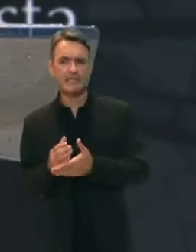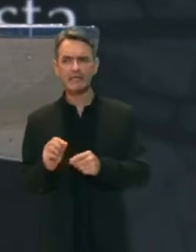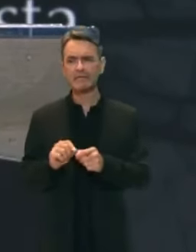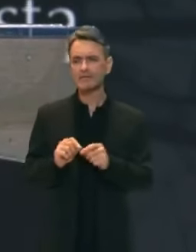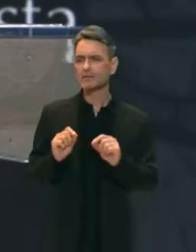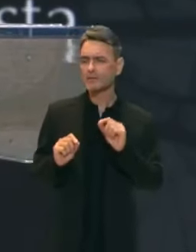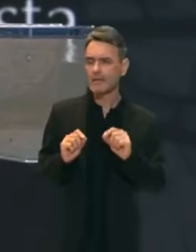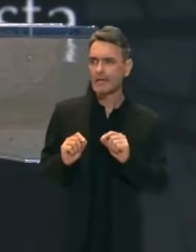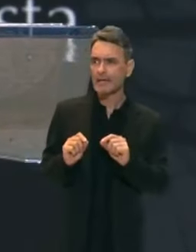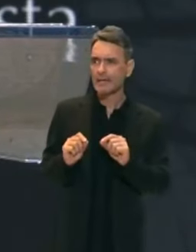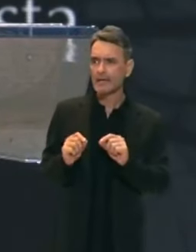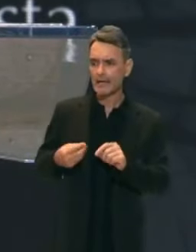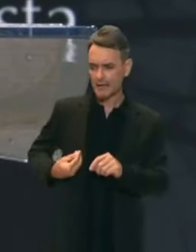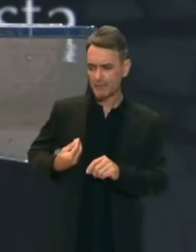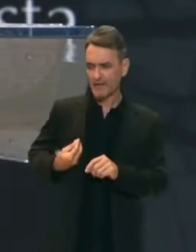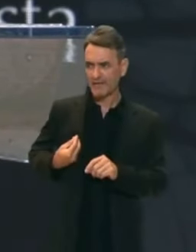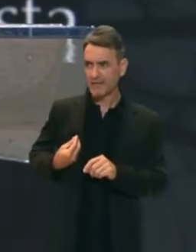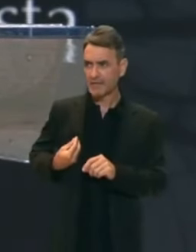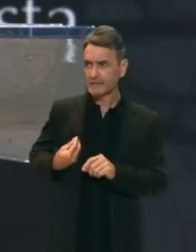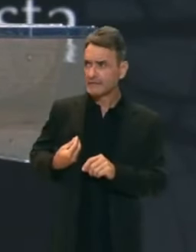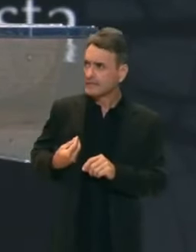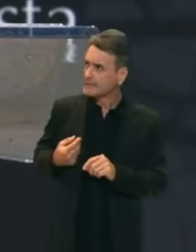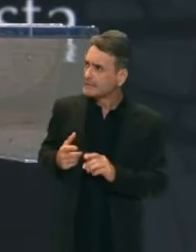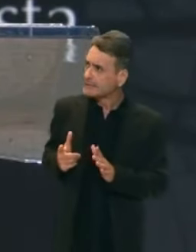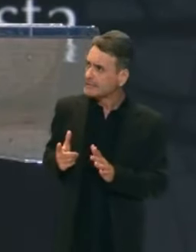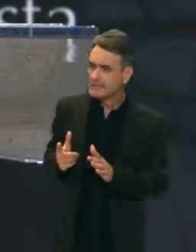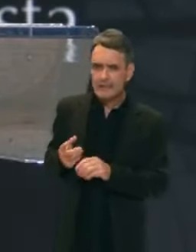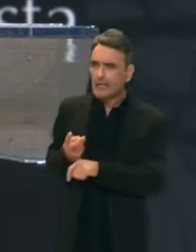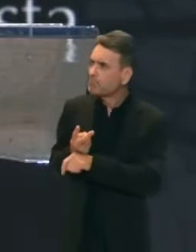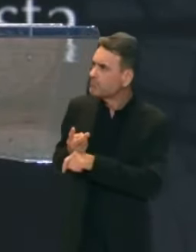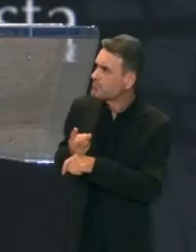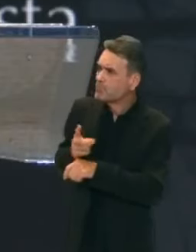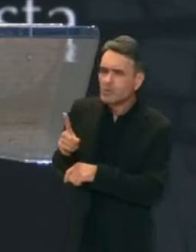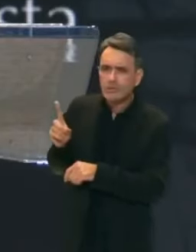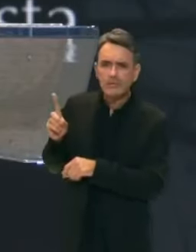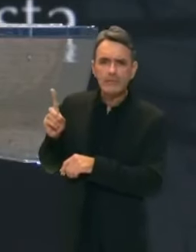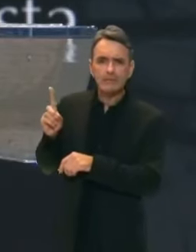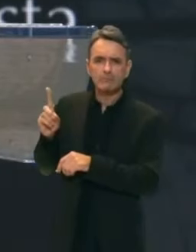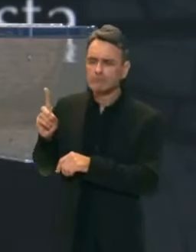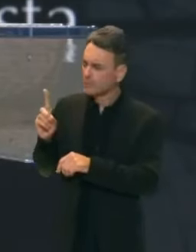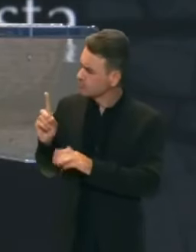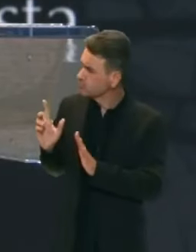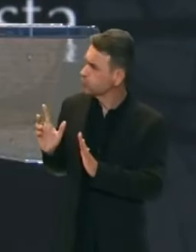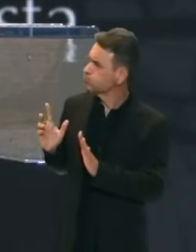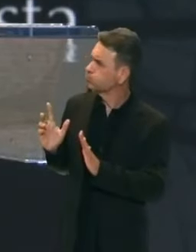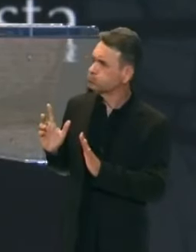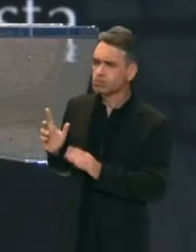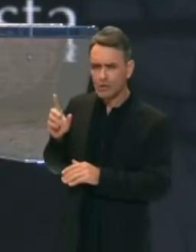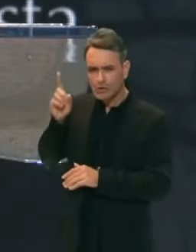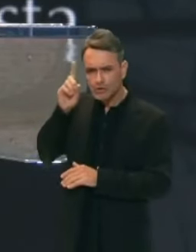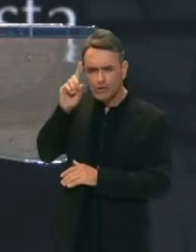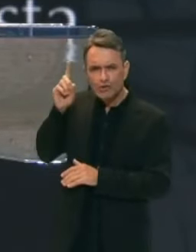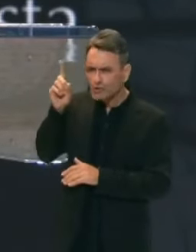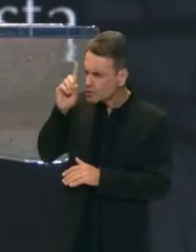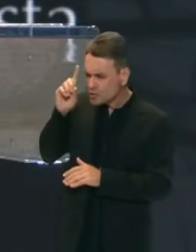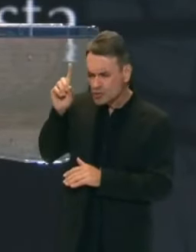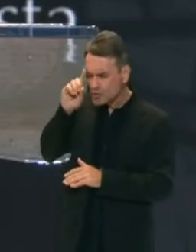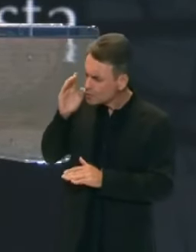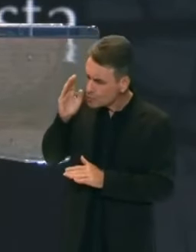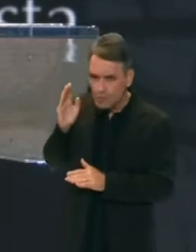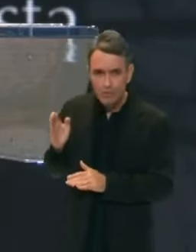Intensificar a minha vida com Deus, a minha busca por santidade e por proximidade do